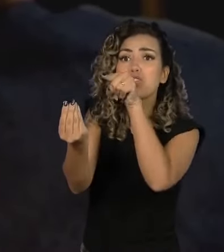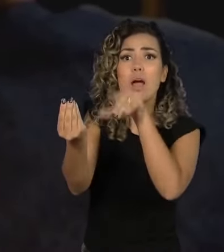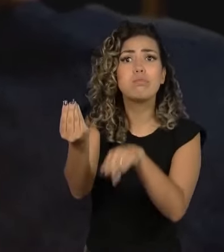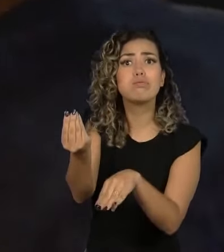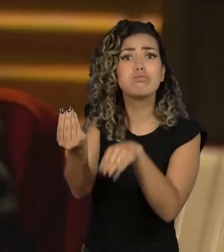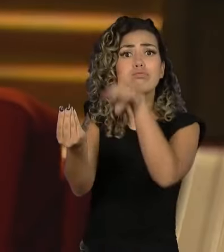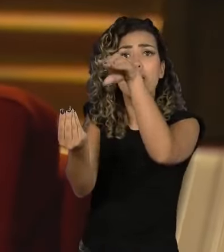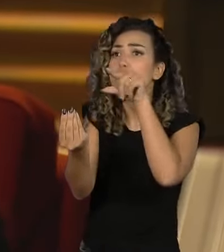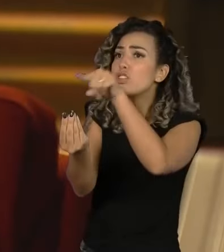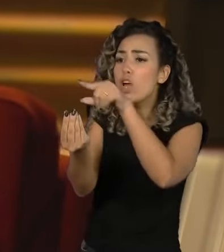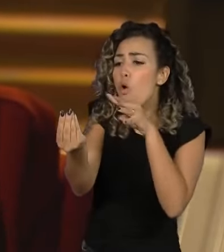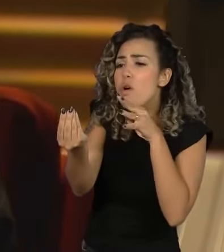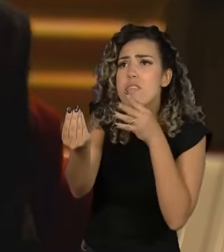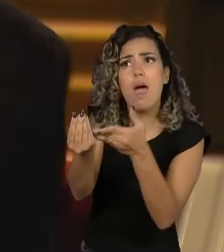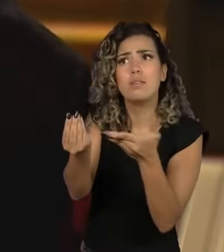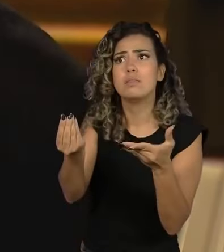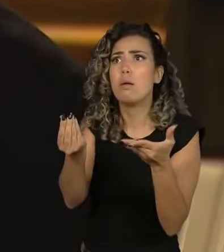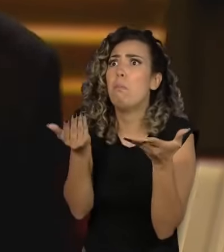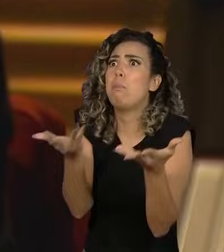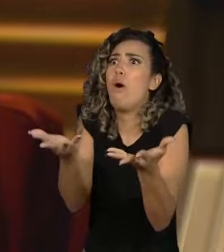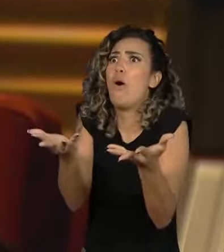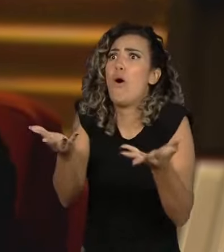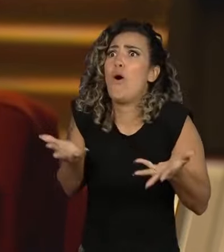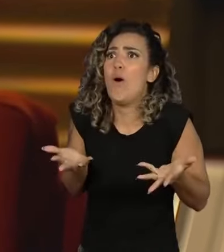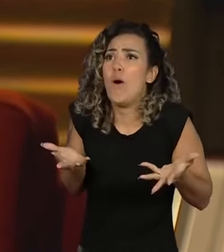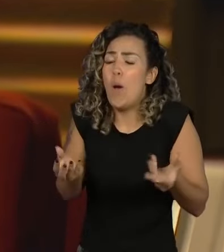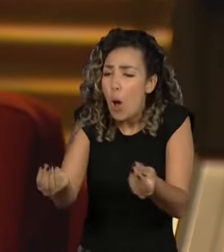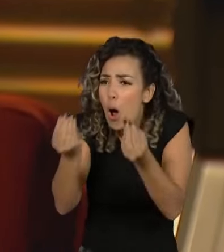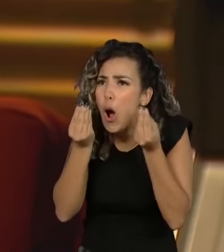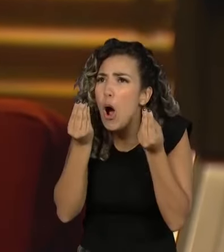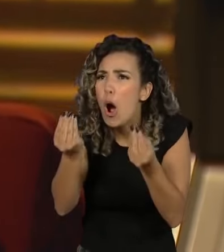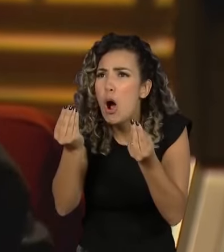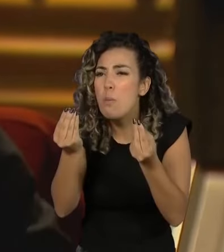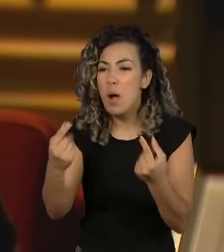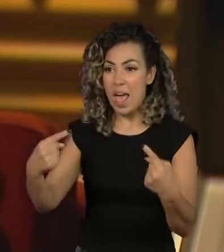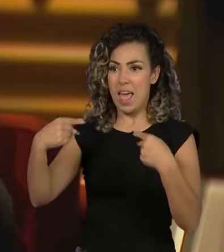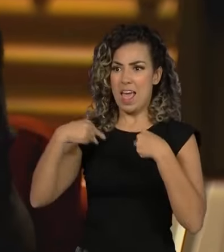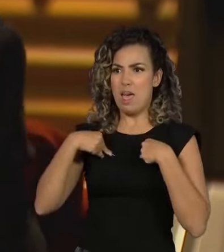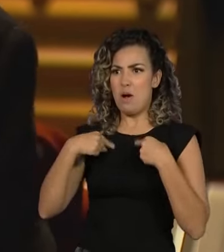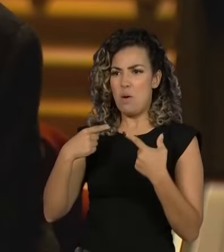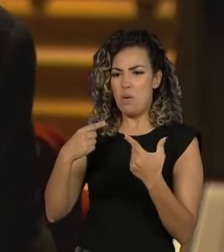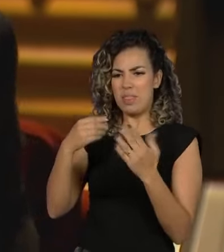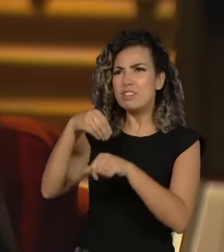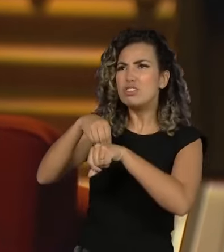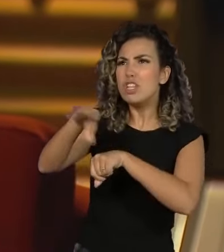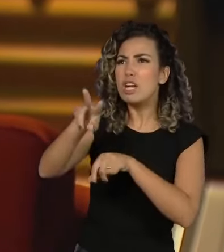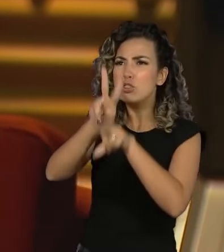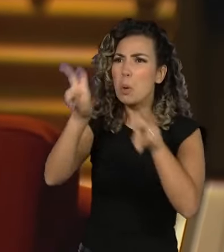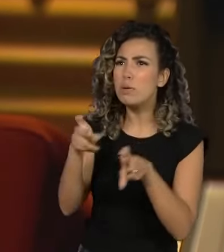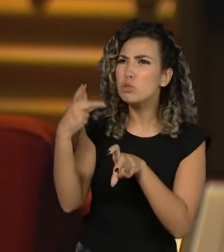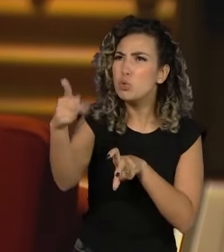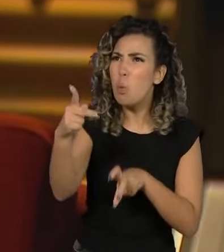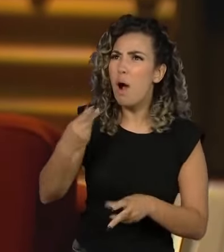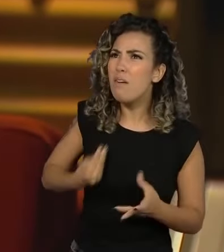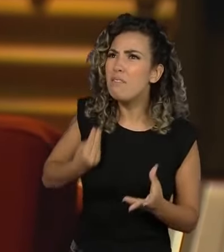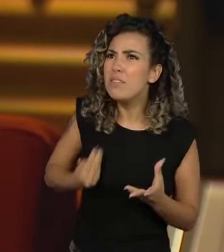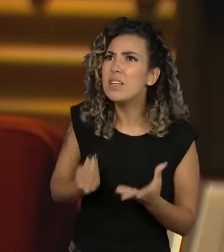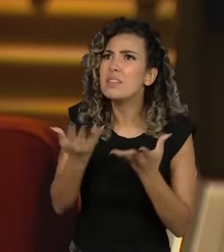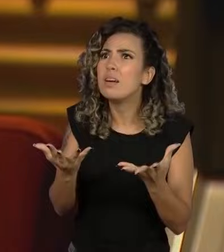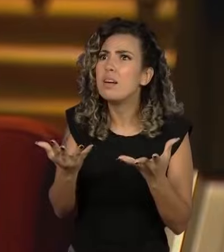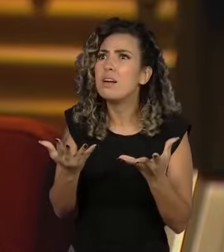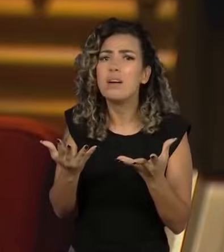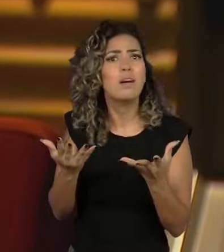nasceu pô Não é possível que alguém embarque nisso p ninguém